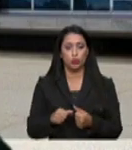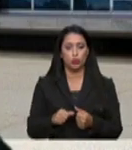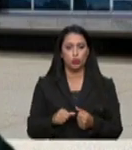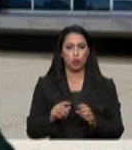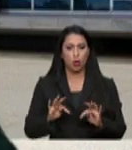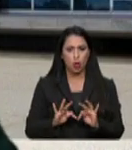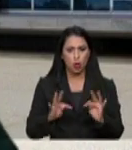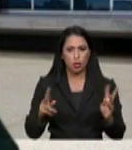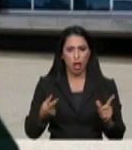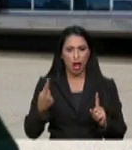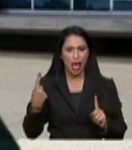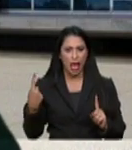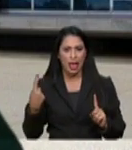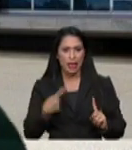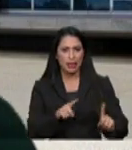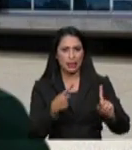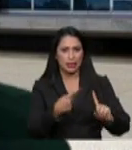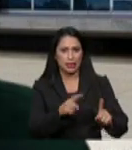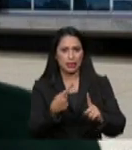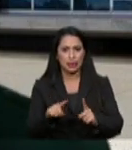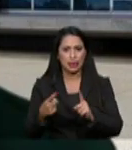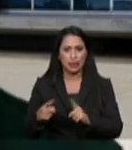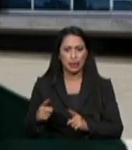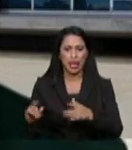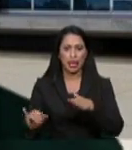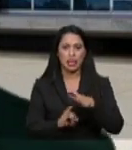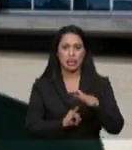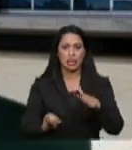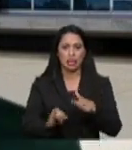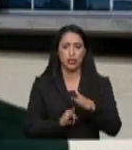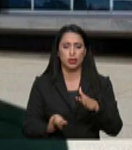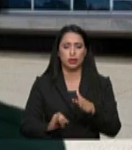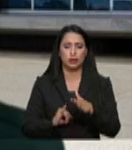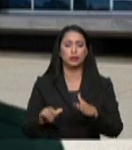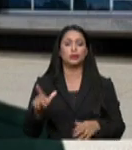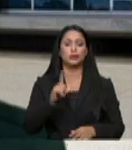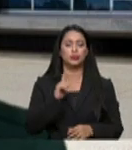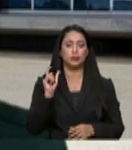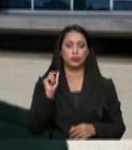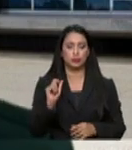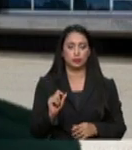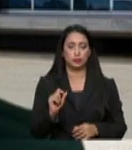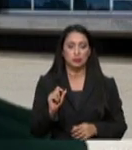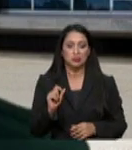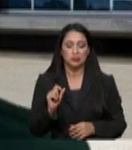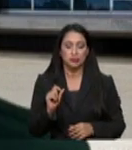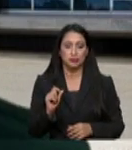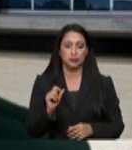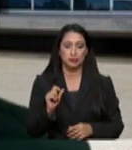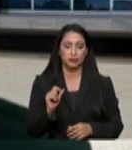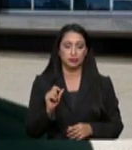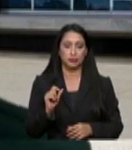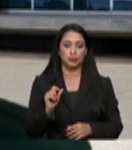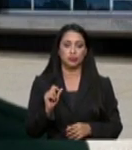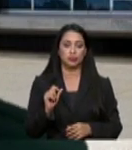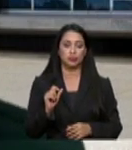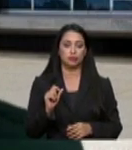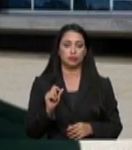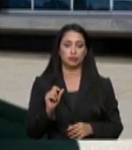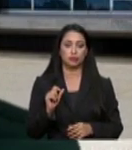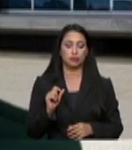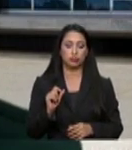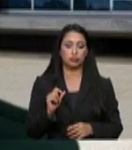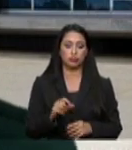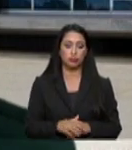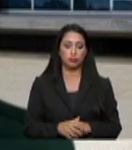de ataque às instituições e das tentativas ver e ao